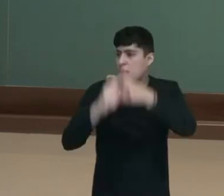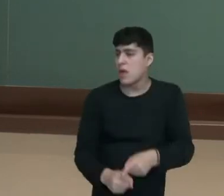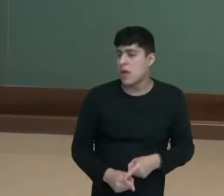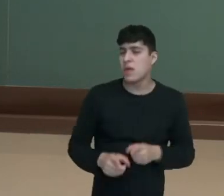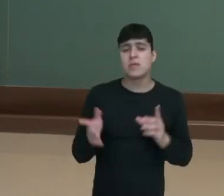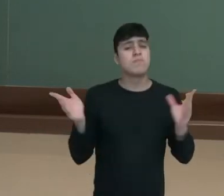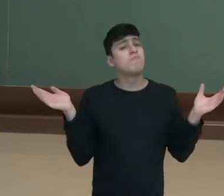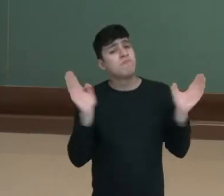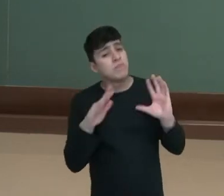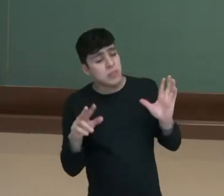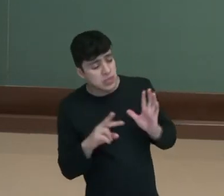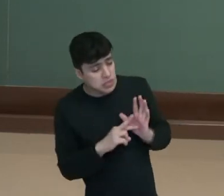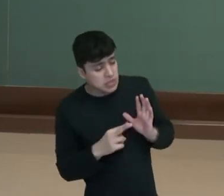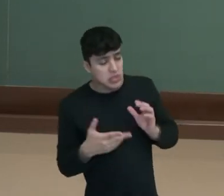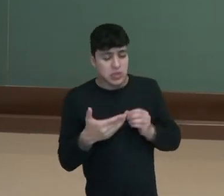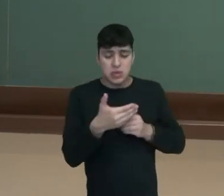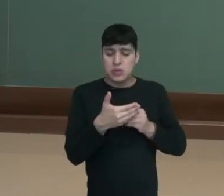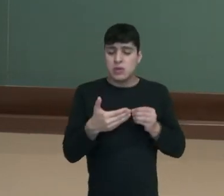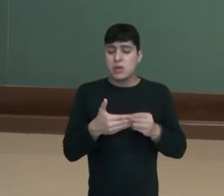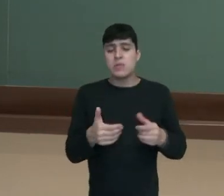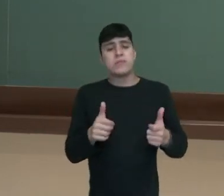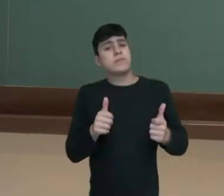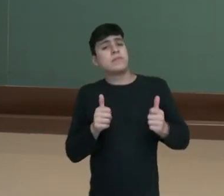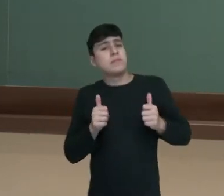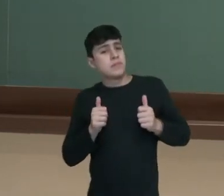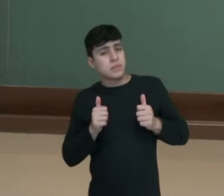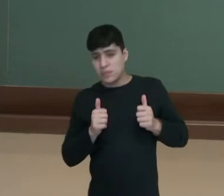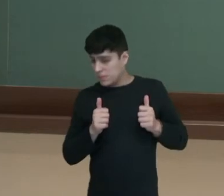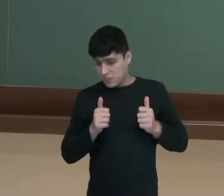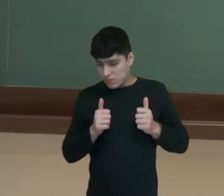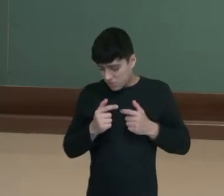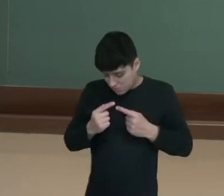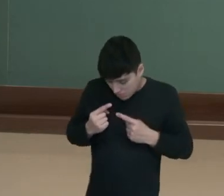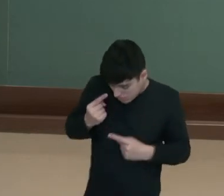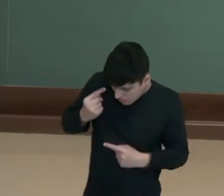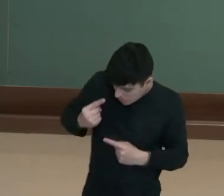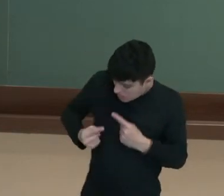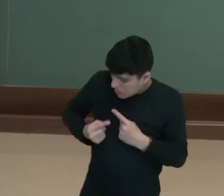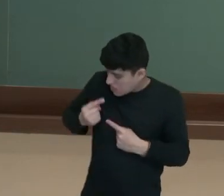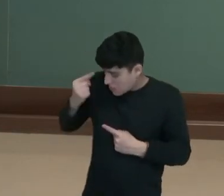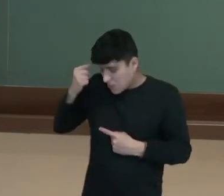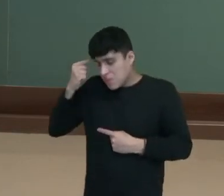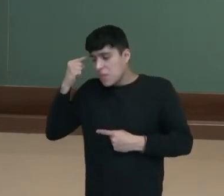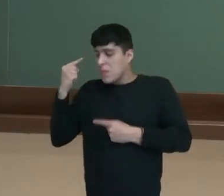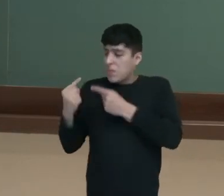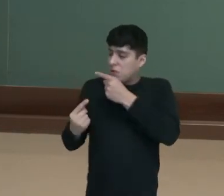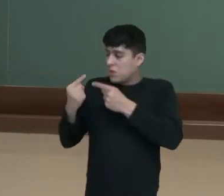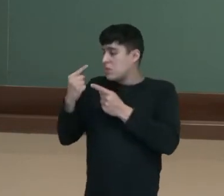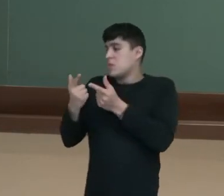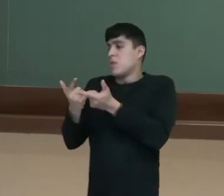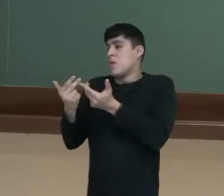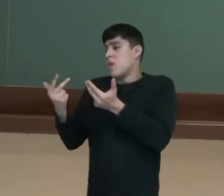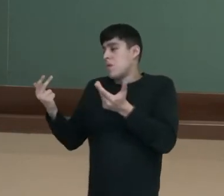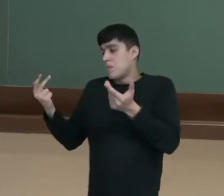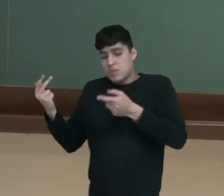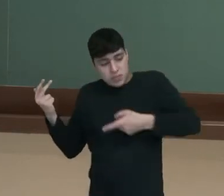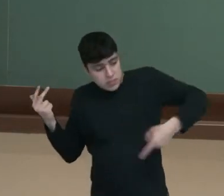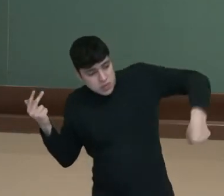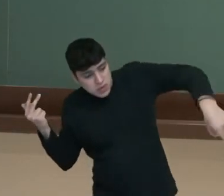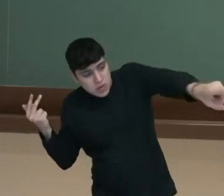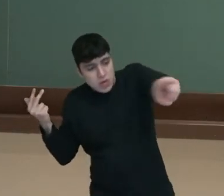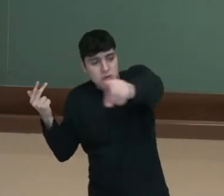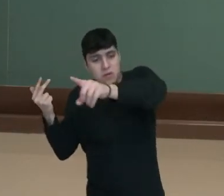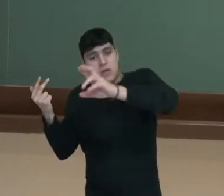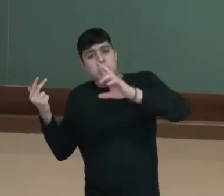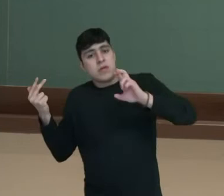significa que ele é autônomo. Nós entendemos assim, as decisões políticas do Estado são uma coisa, as